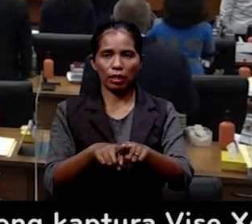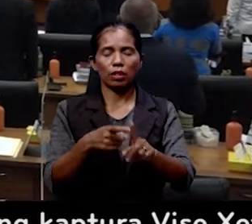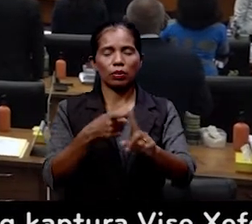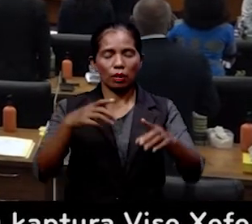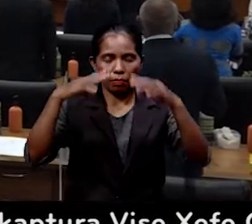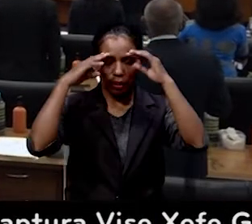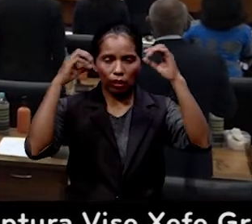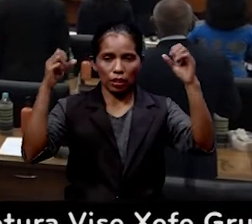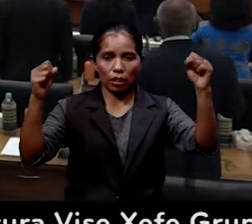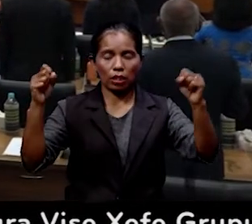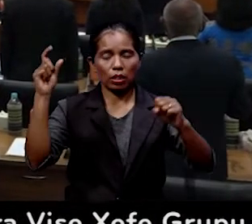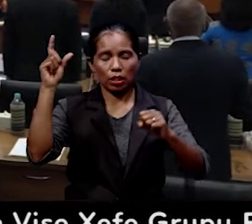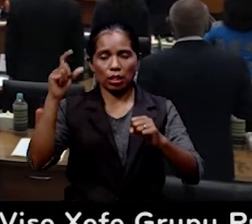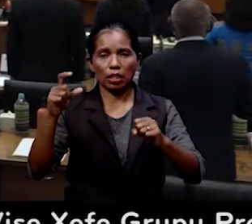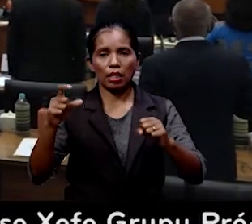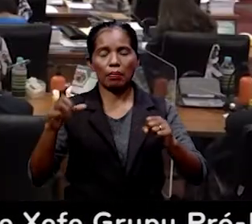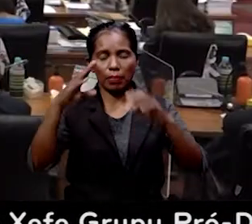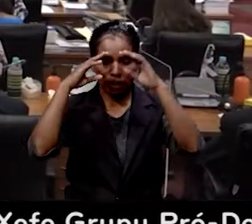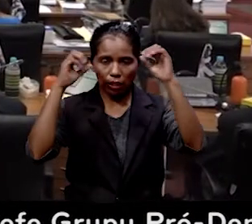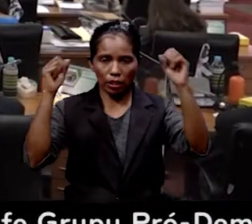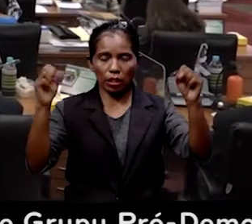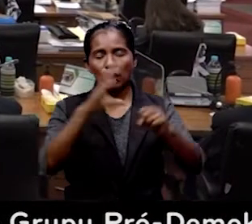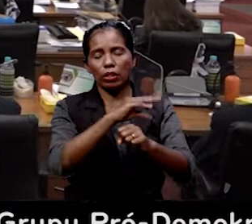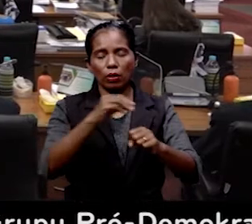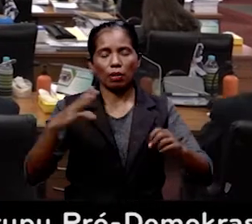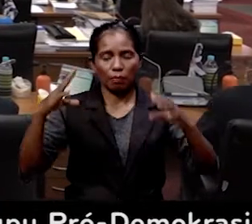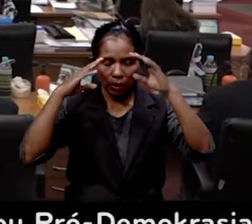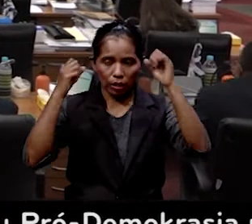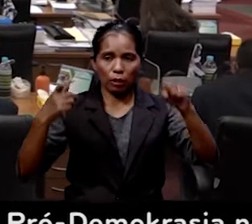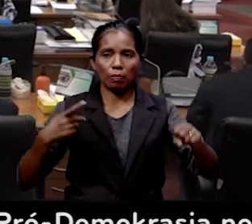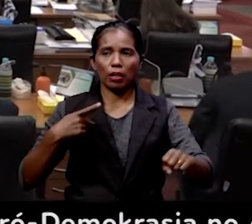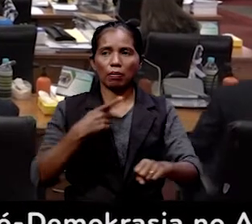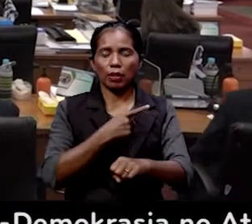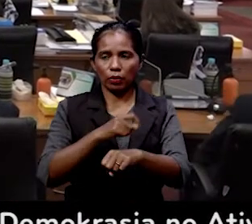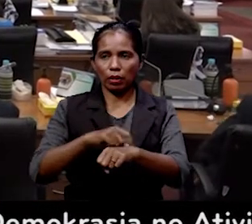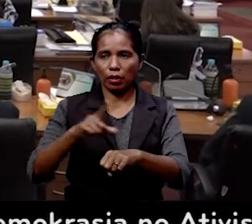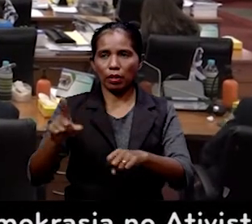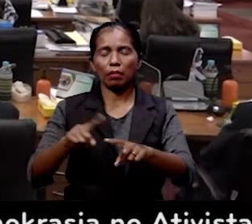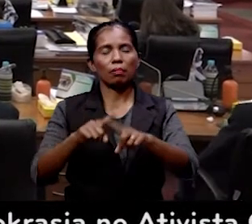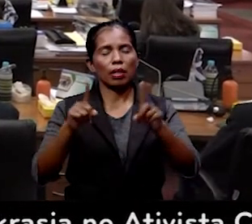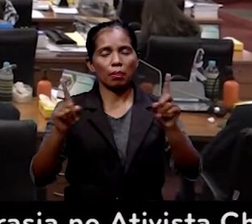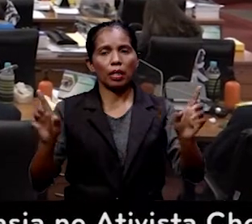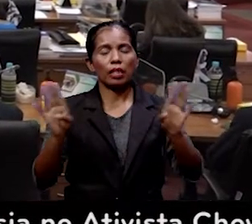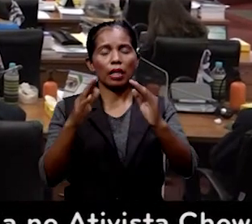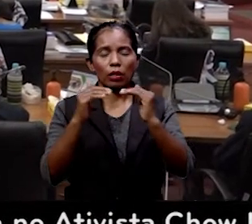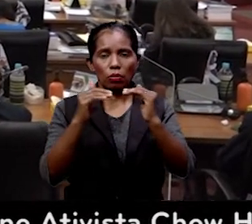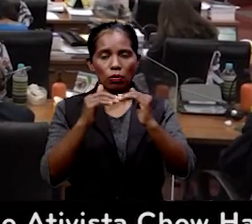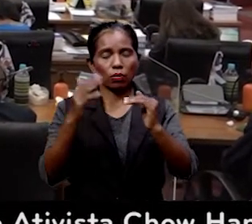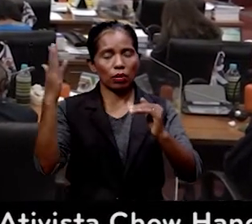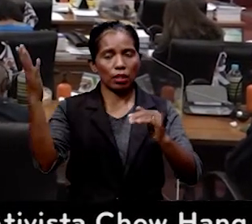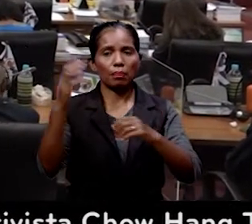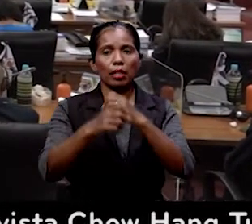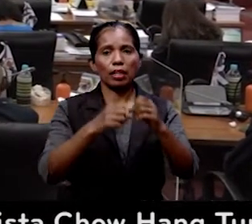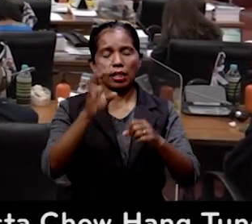Presidente da República, no Presidente do Parlamento Nacional. Maibé, iha abertura da sessão legislativa da Rata, iha